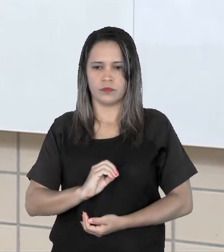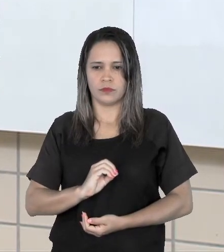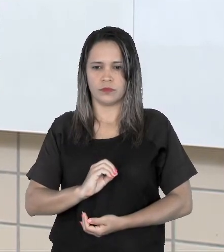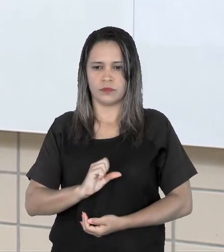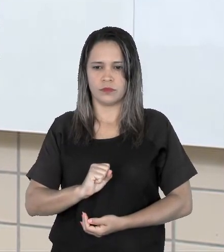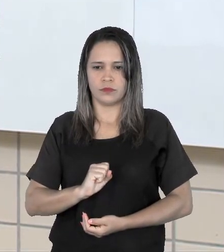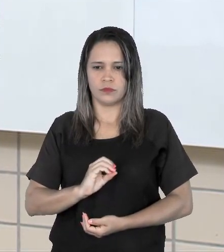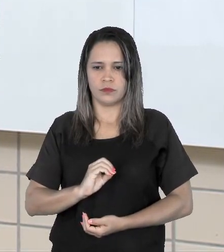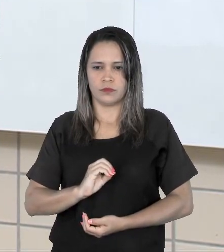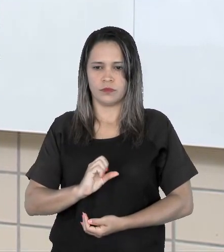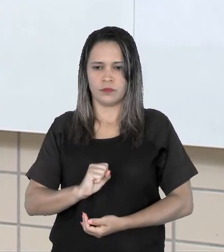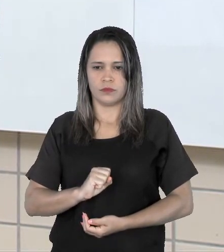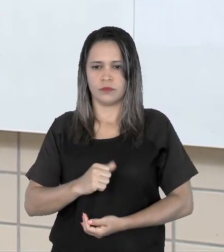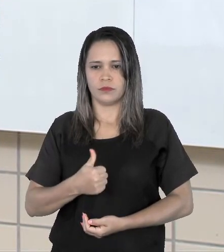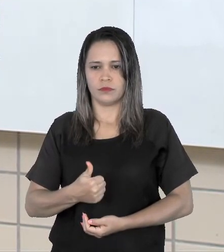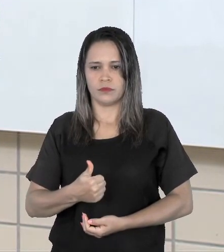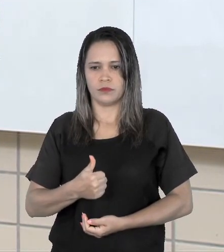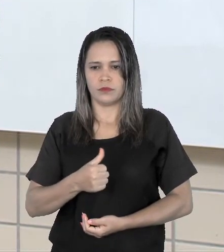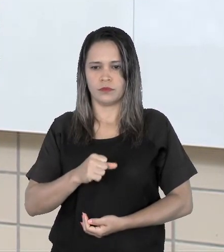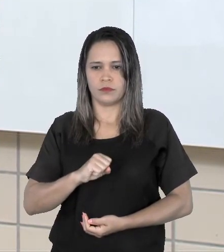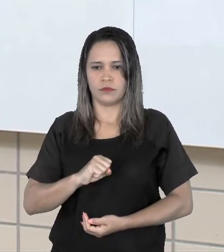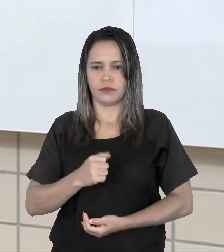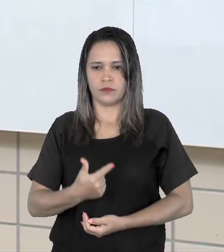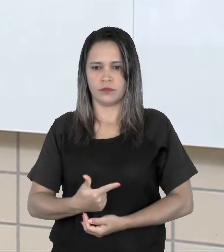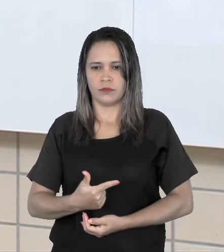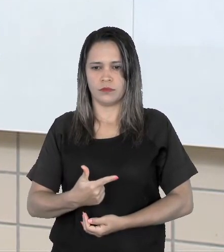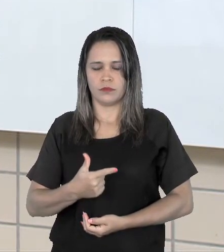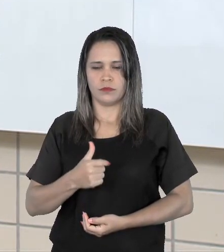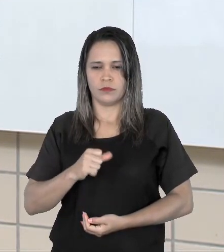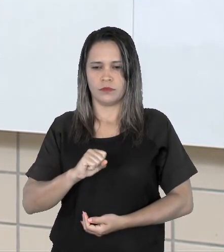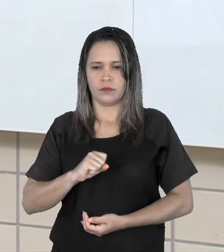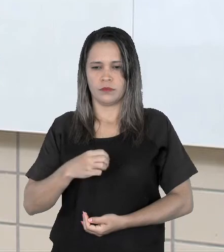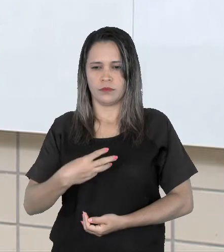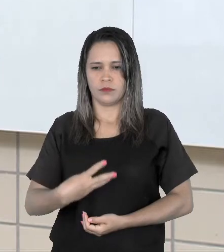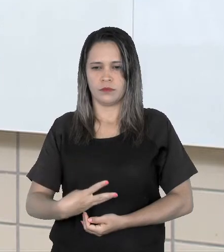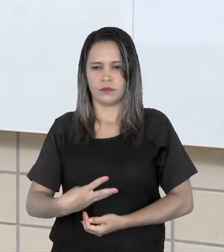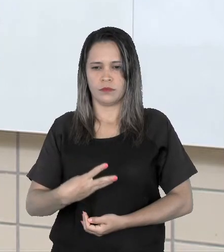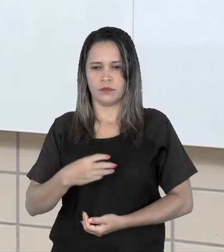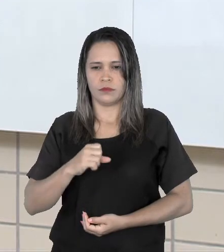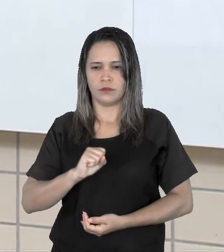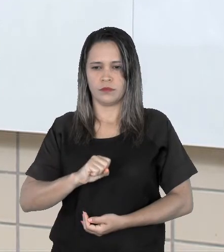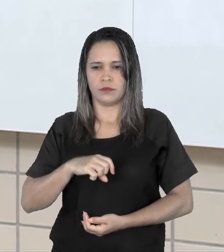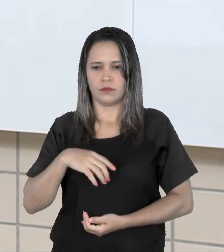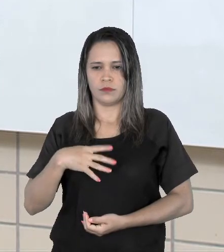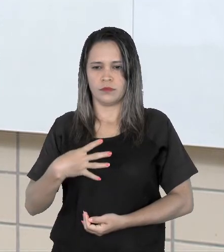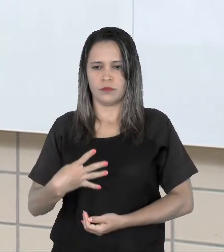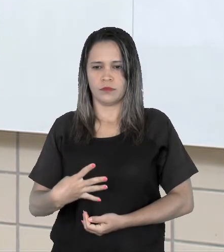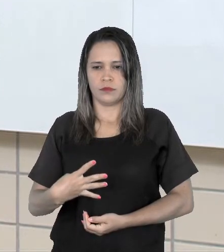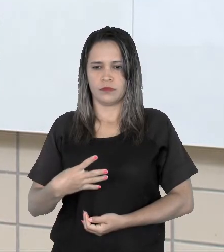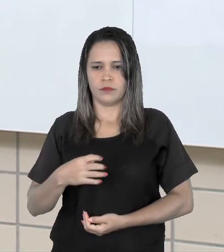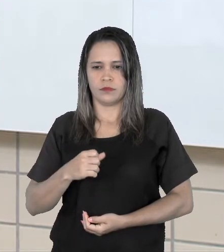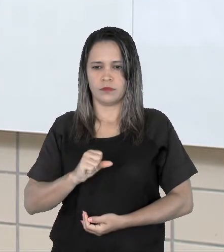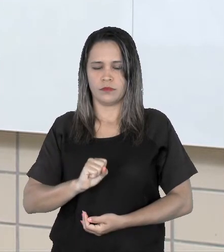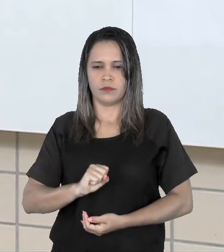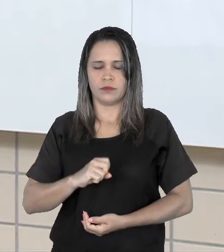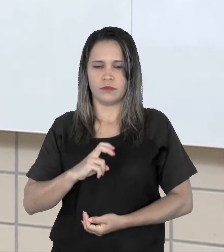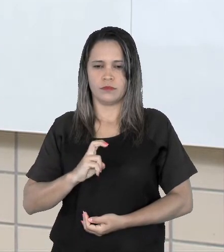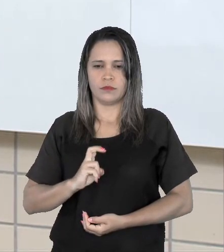80. 81, 82, 83,